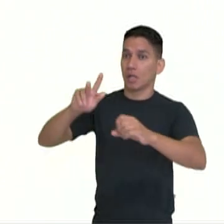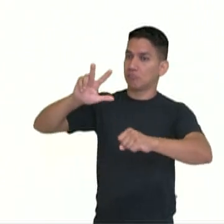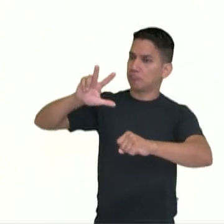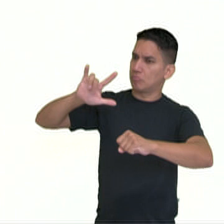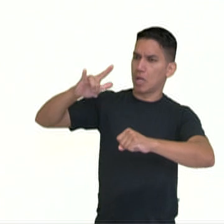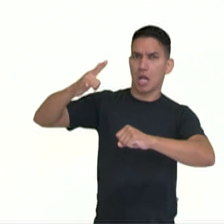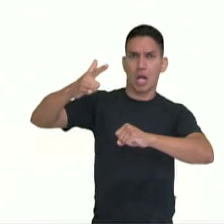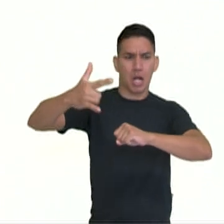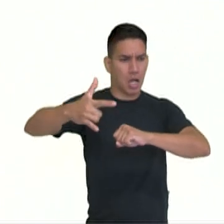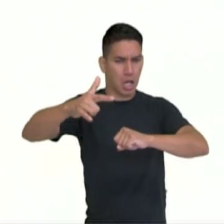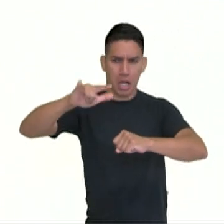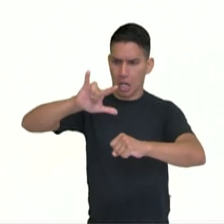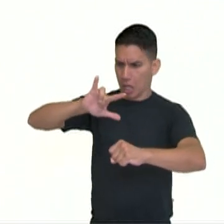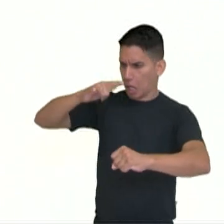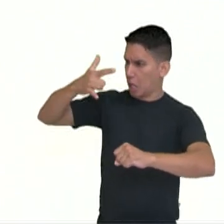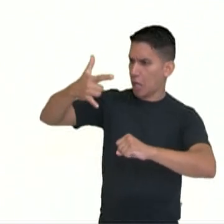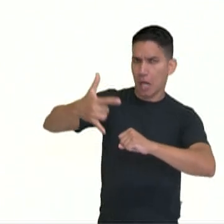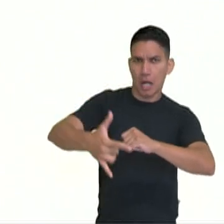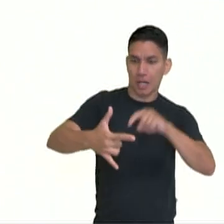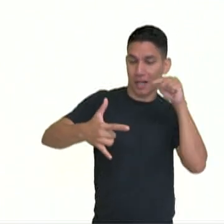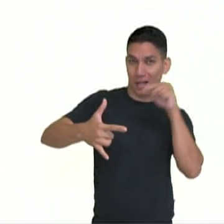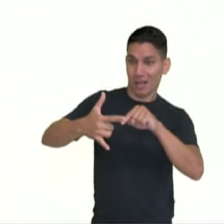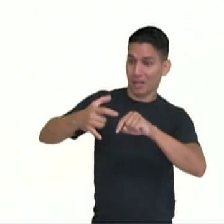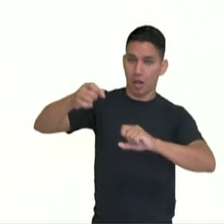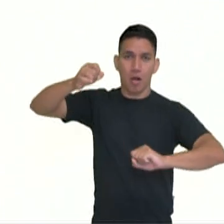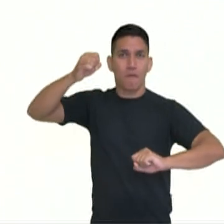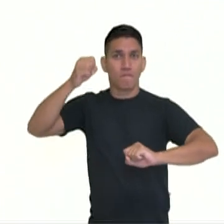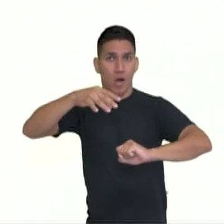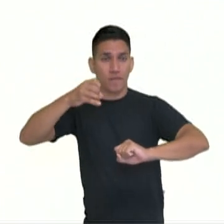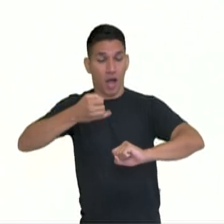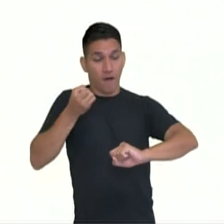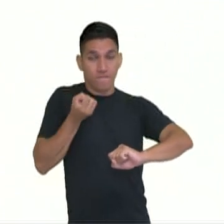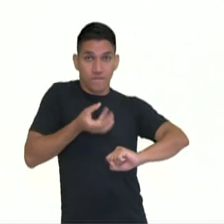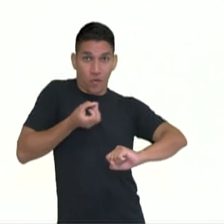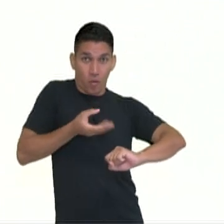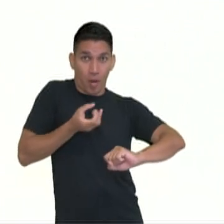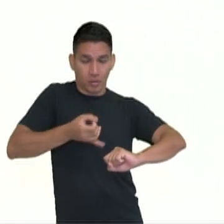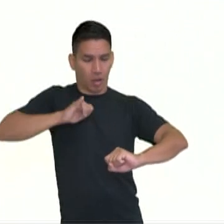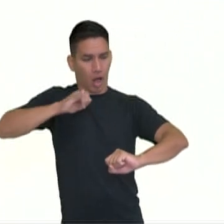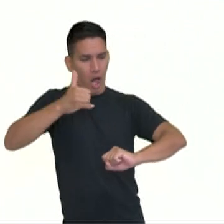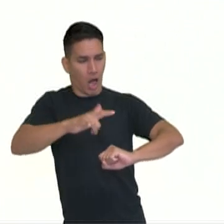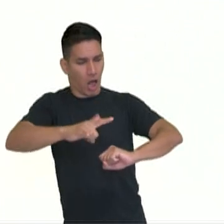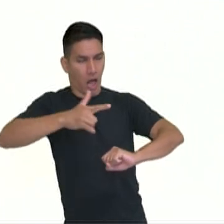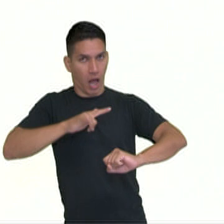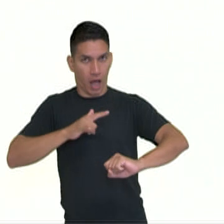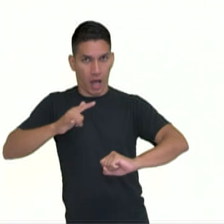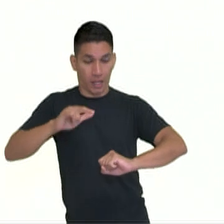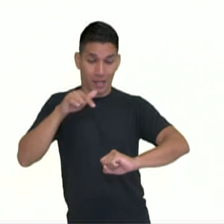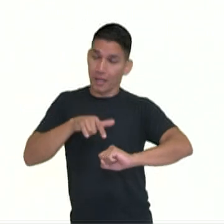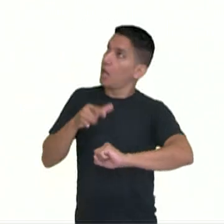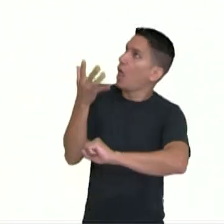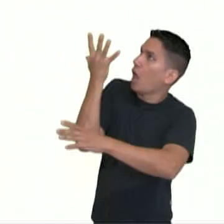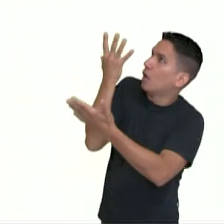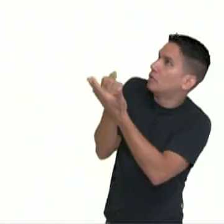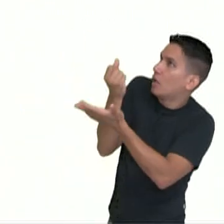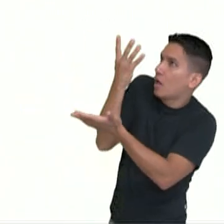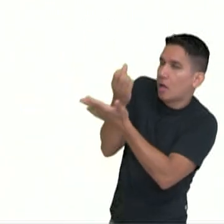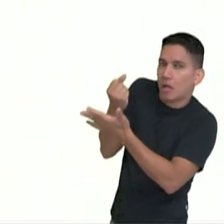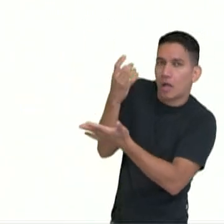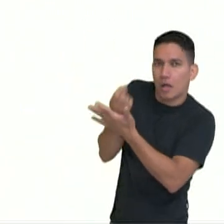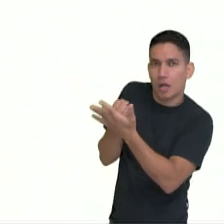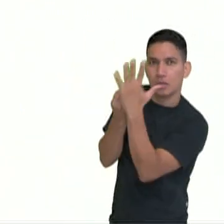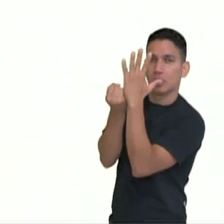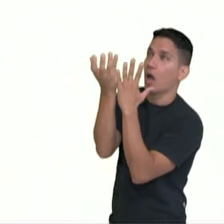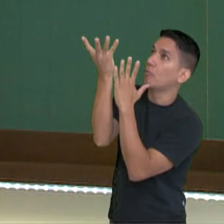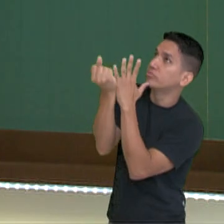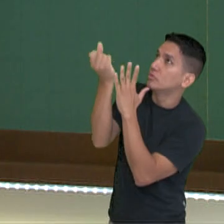que estão na órbita da Terra, que vão mandar sinais, e aí esses sinais serão captados por antenas